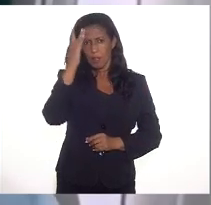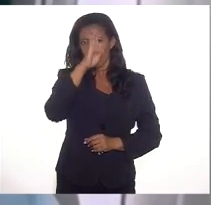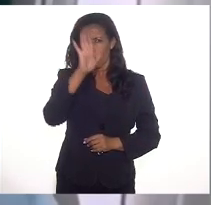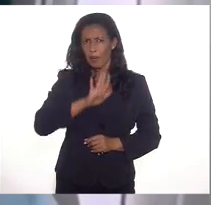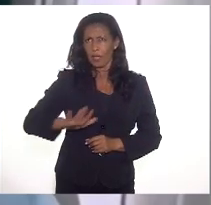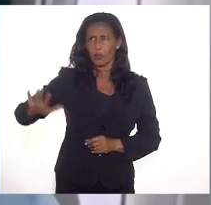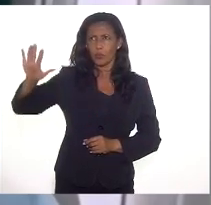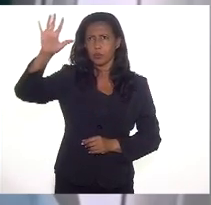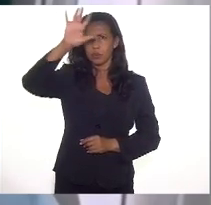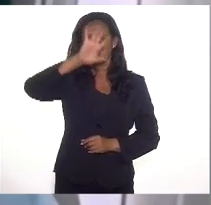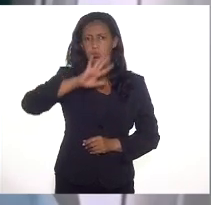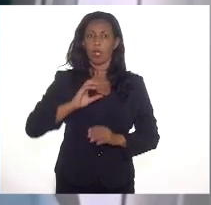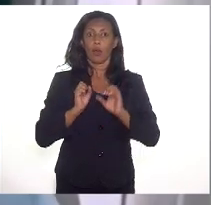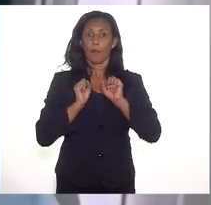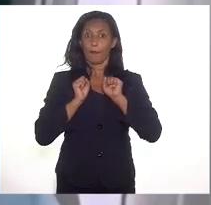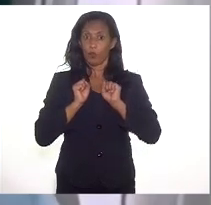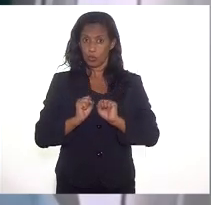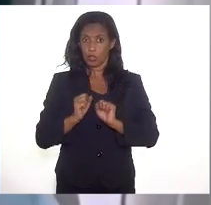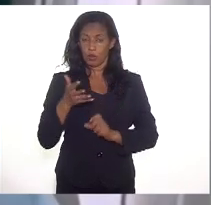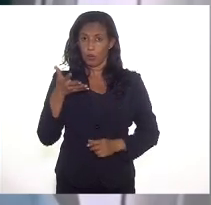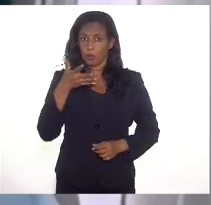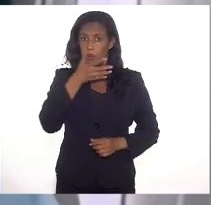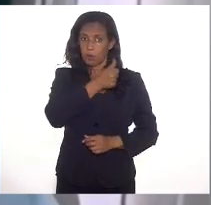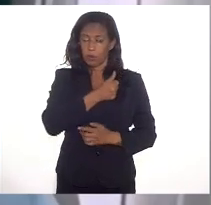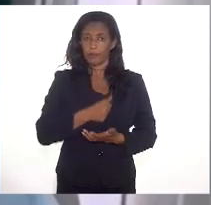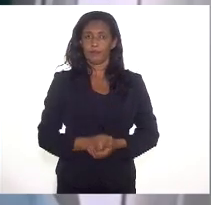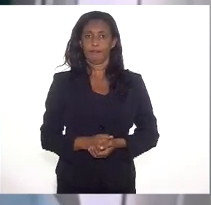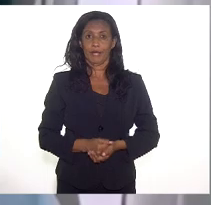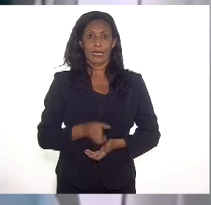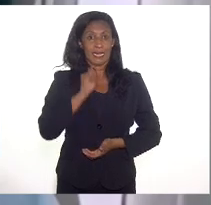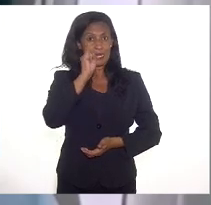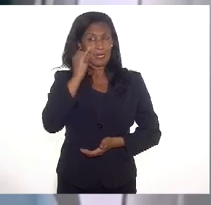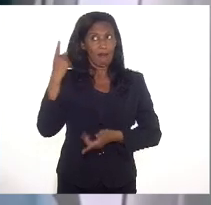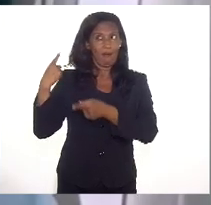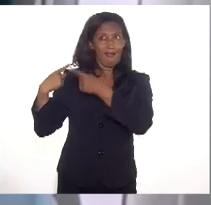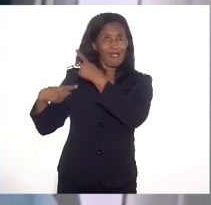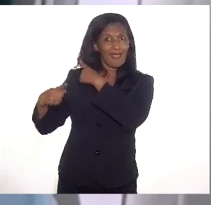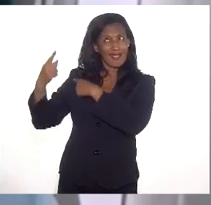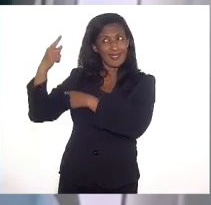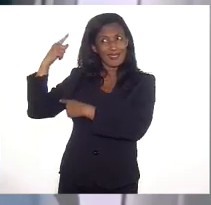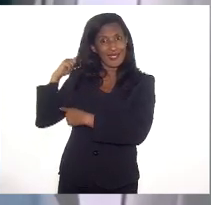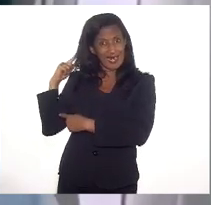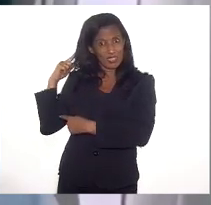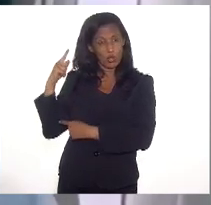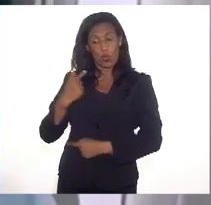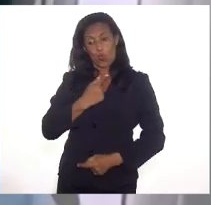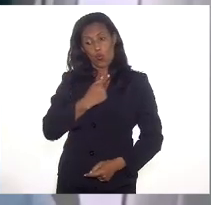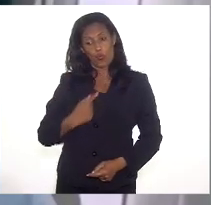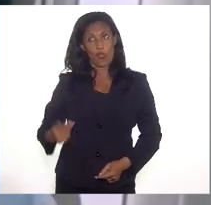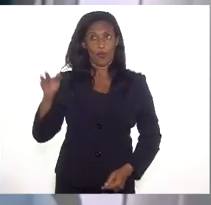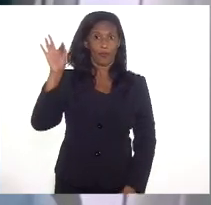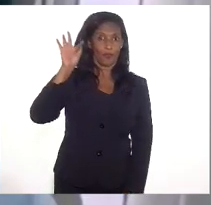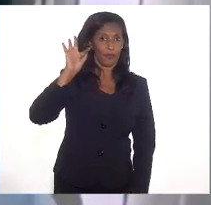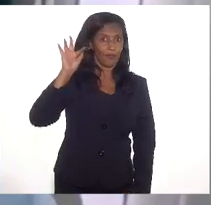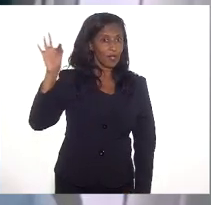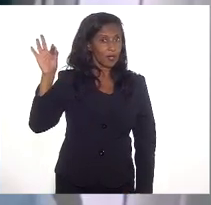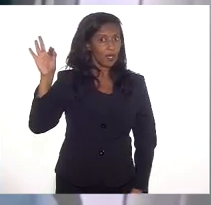Brasil poderiam ter sido poupadas, né? Se desde o início o governo federal